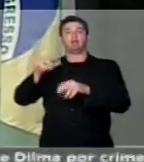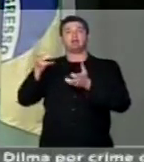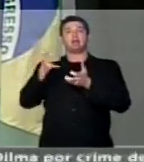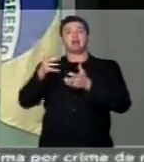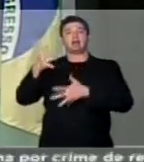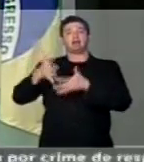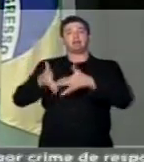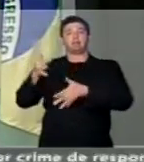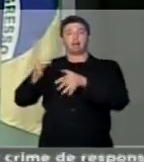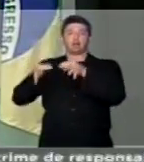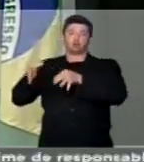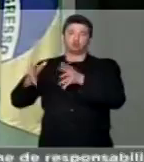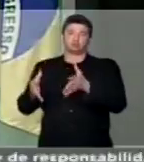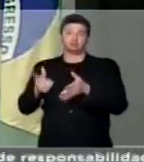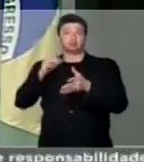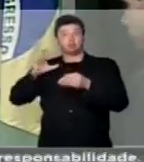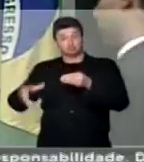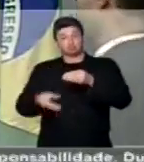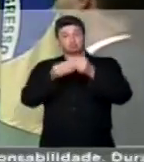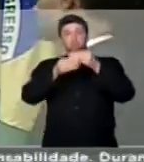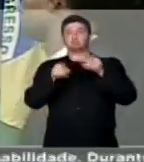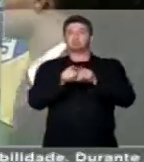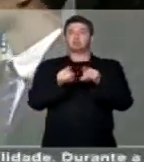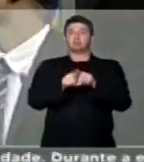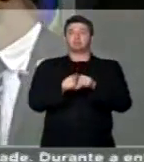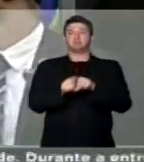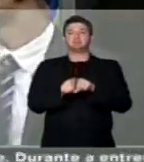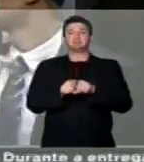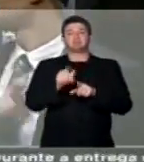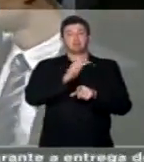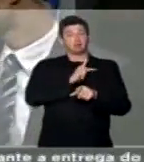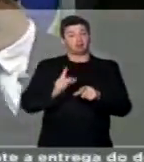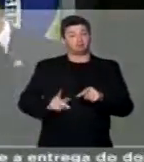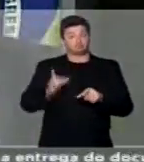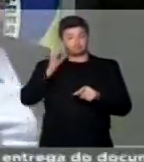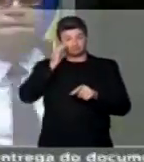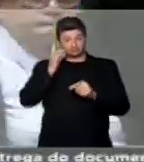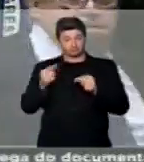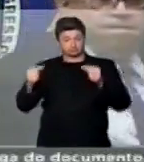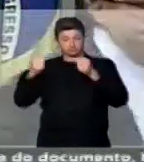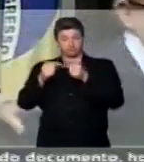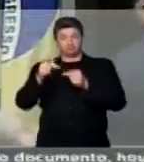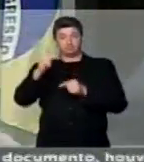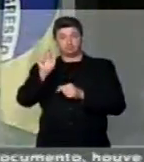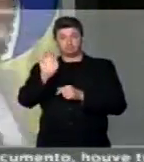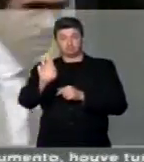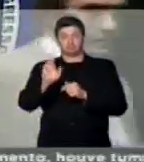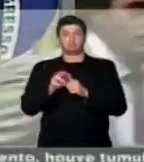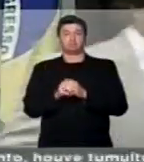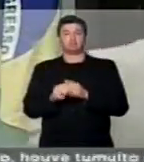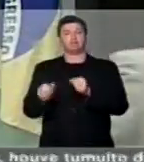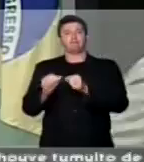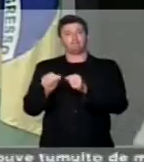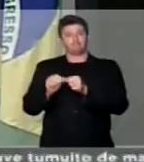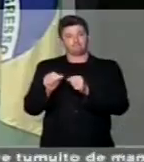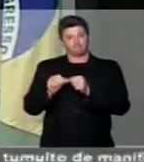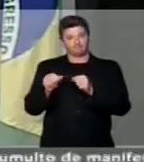é preciso agregar este conhecimento, que a presidente, segundo a PGR,